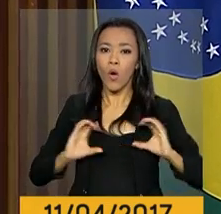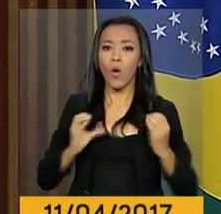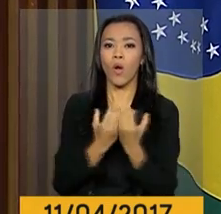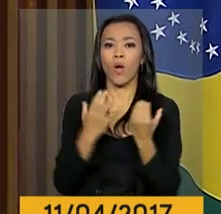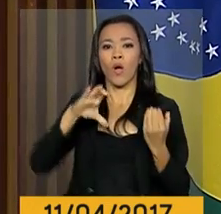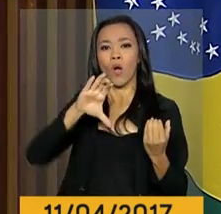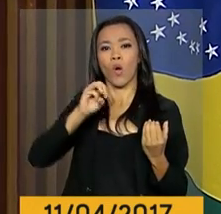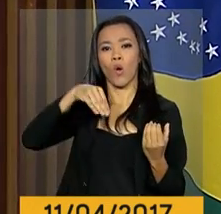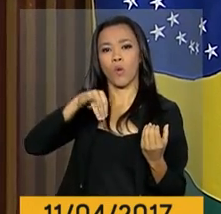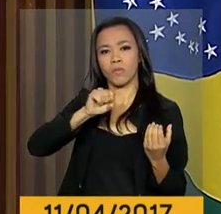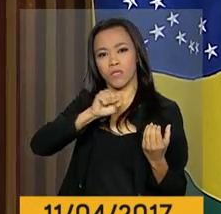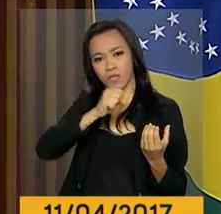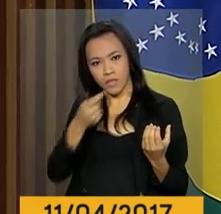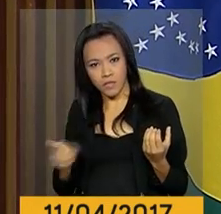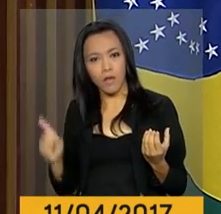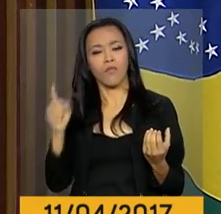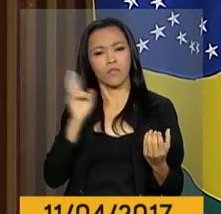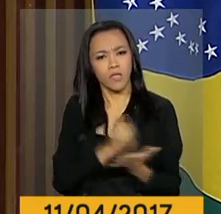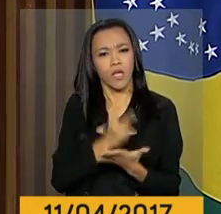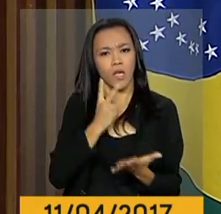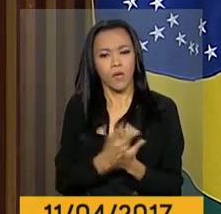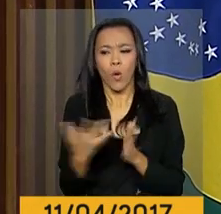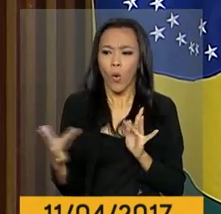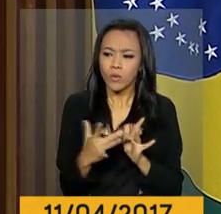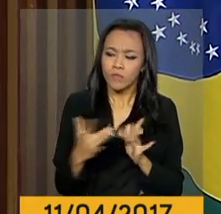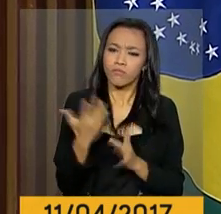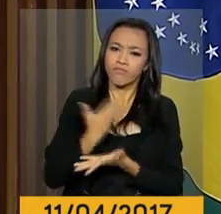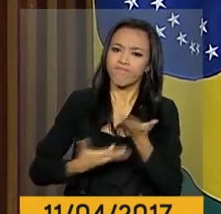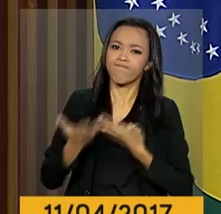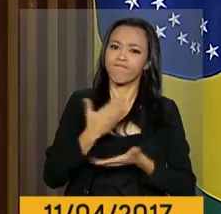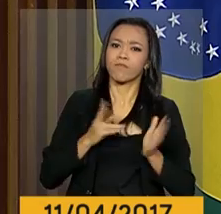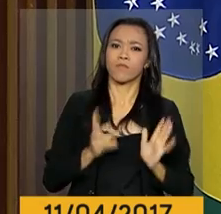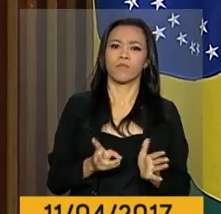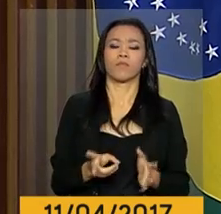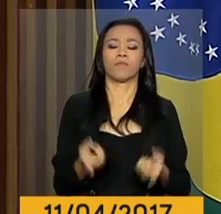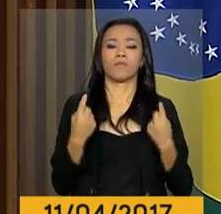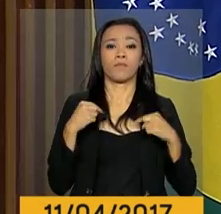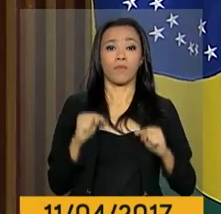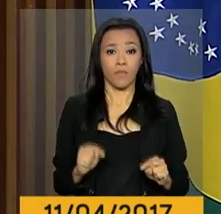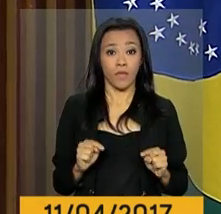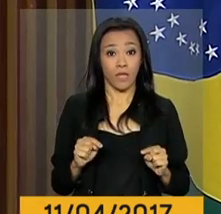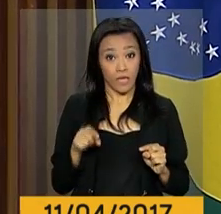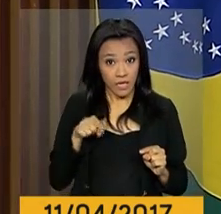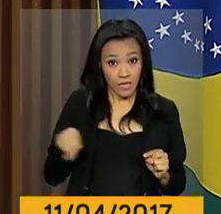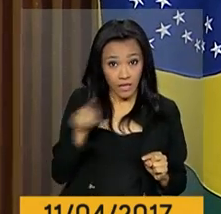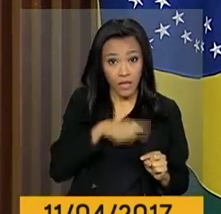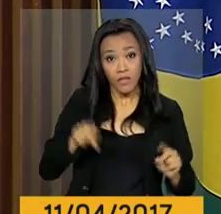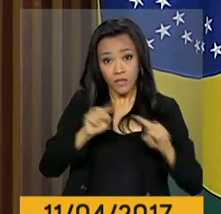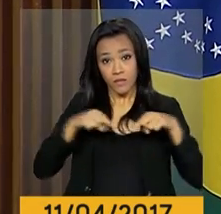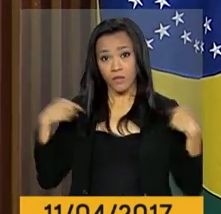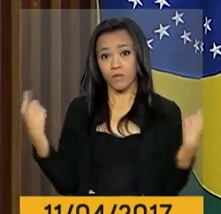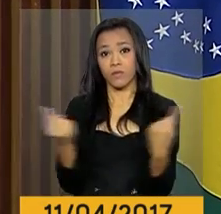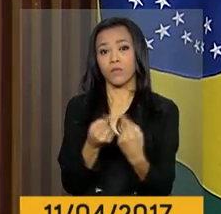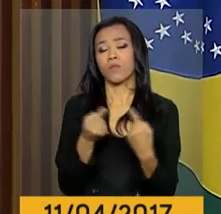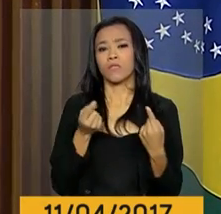conversado eh permanentemente e como costuma acontecer nessas ocasiões